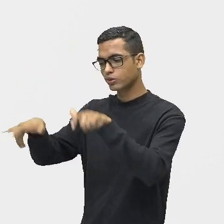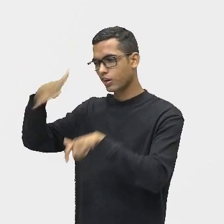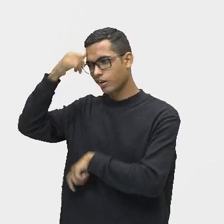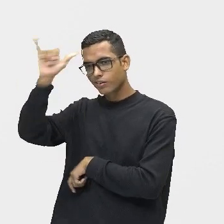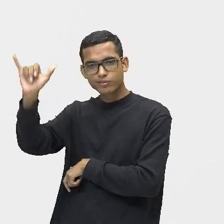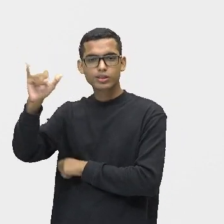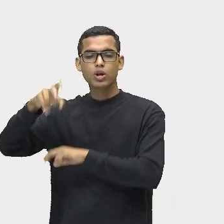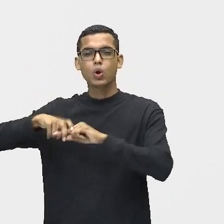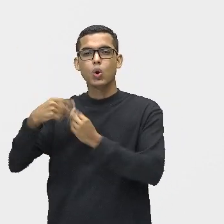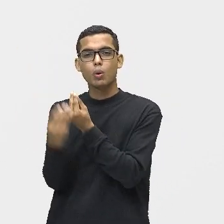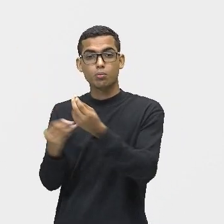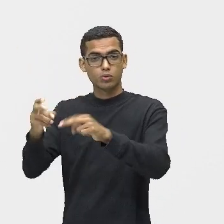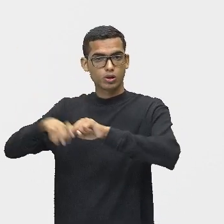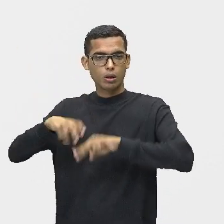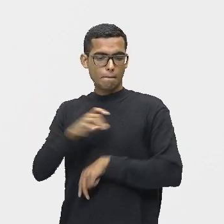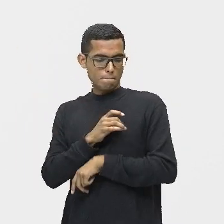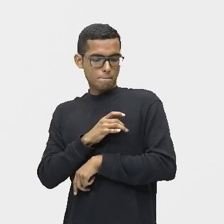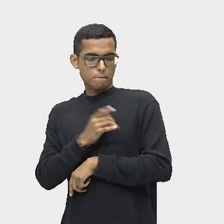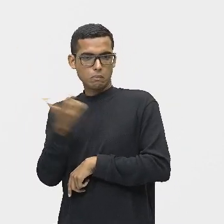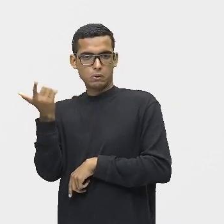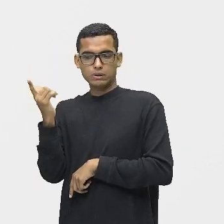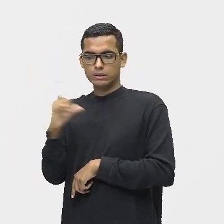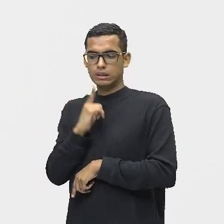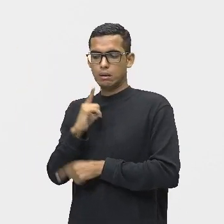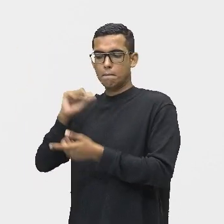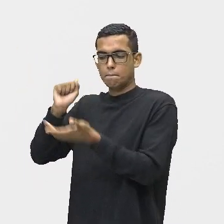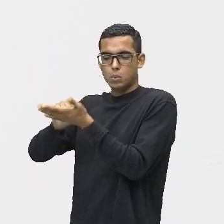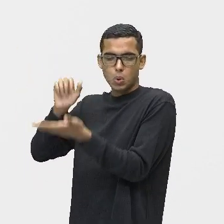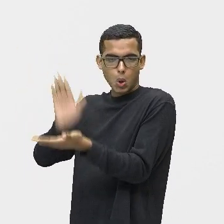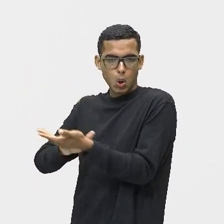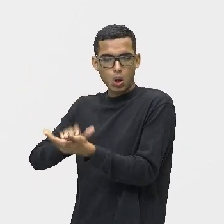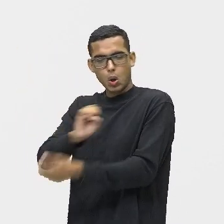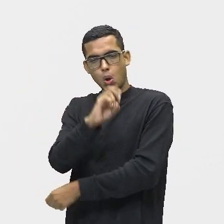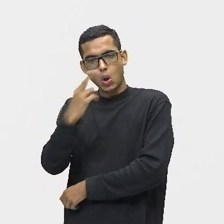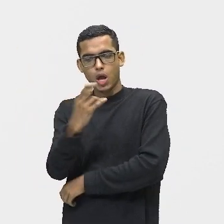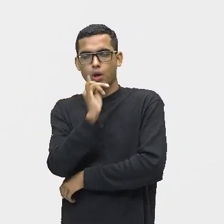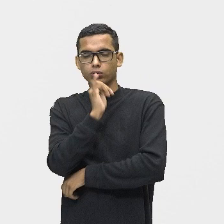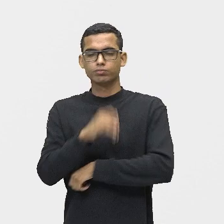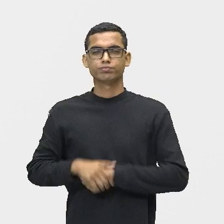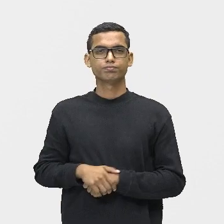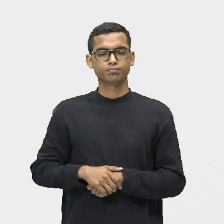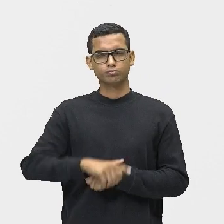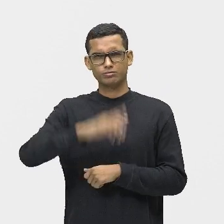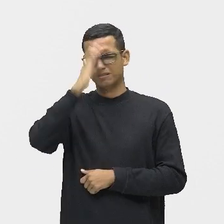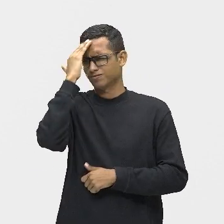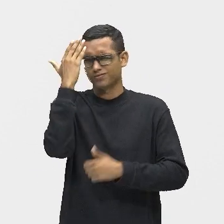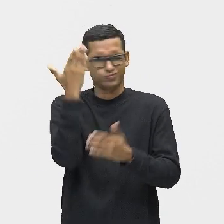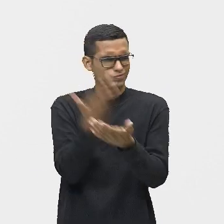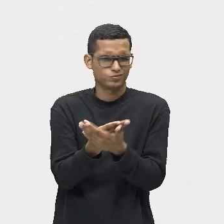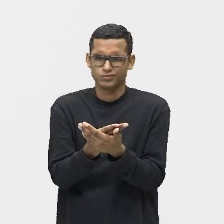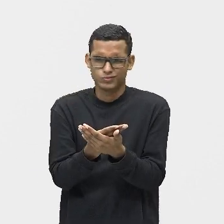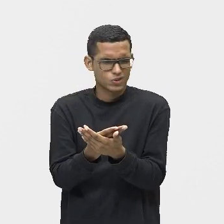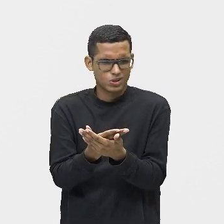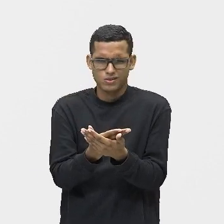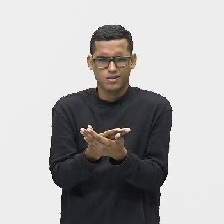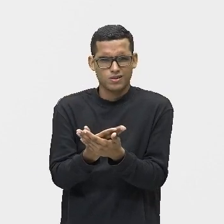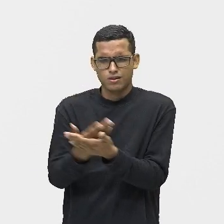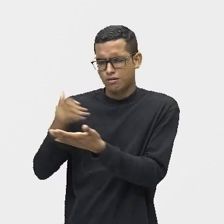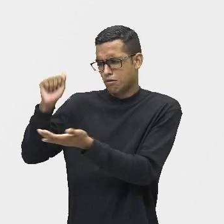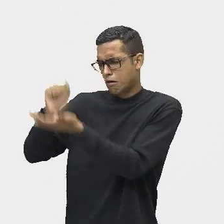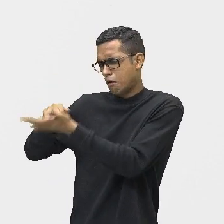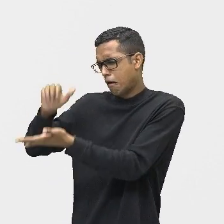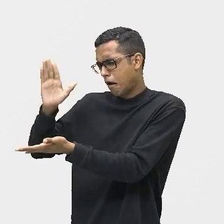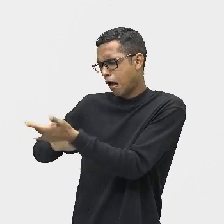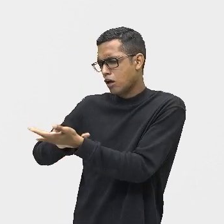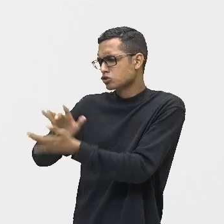medo de uma multa. E aí, de repente, você acredita que não. Não acredito que a multa seja a